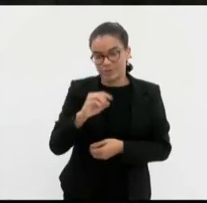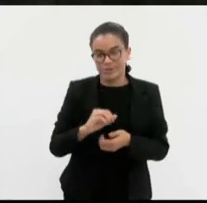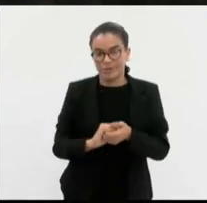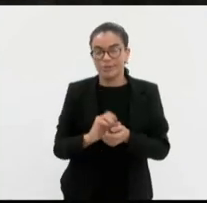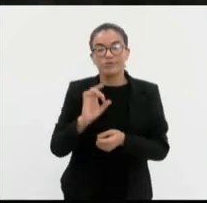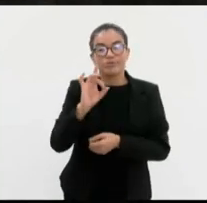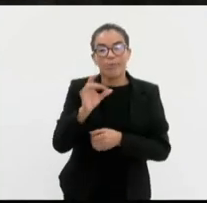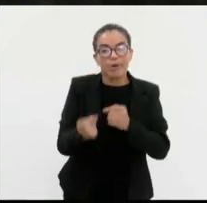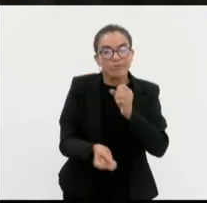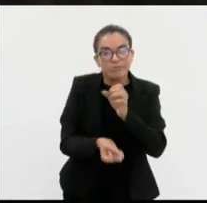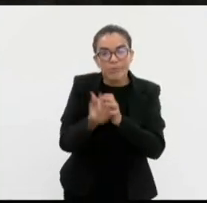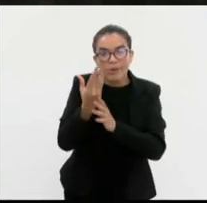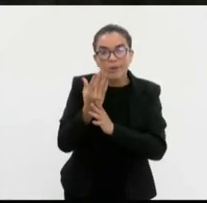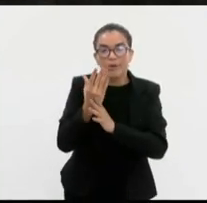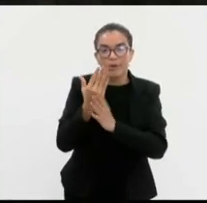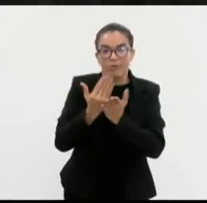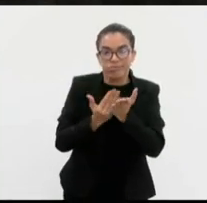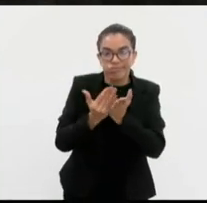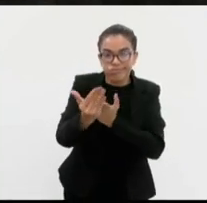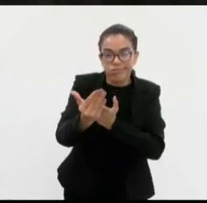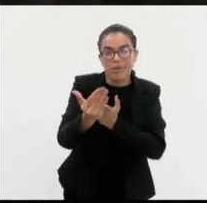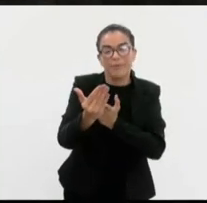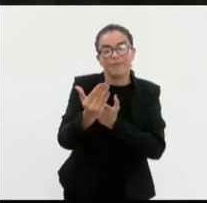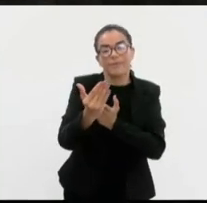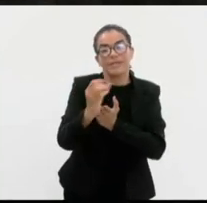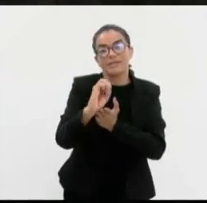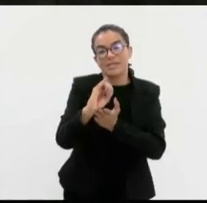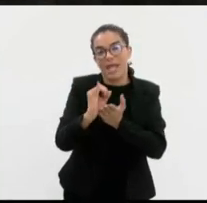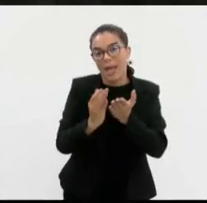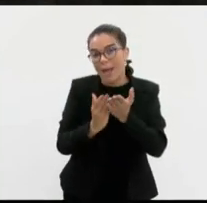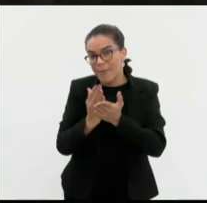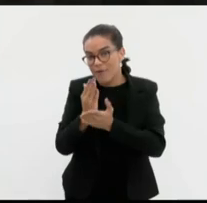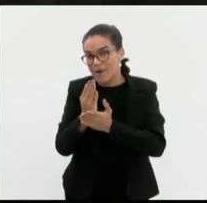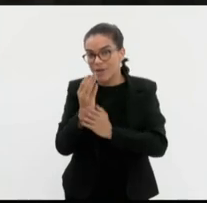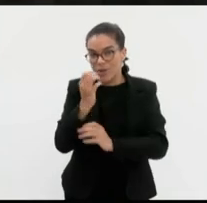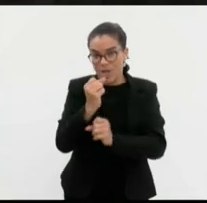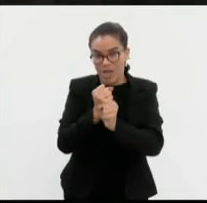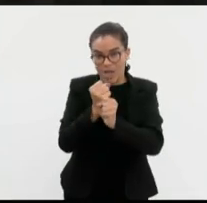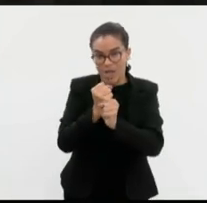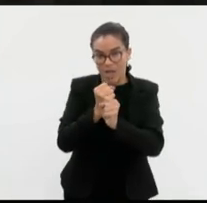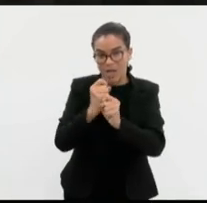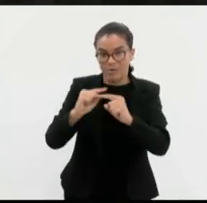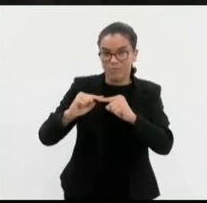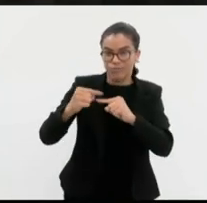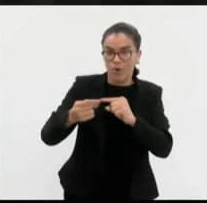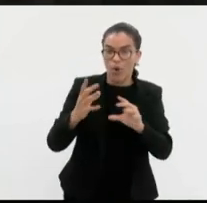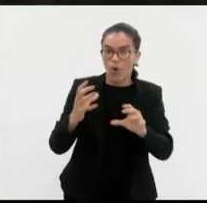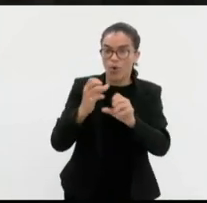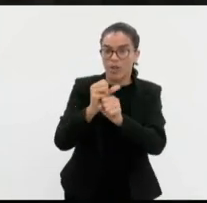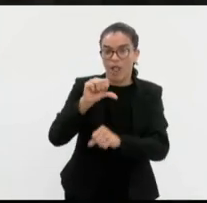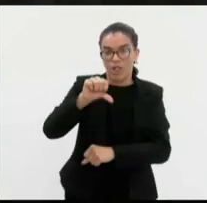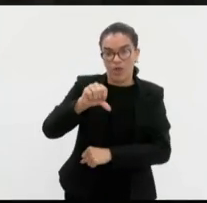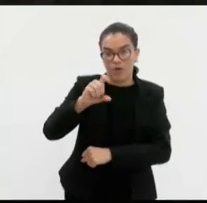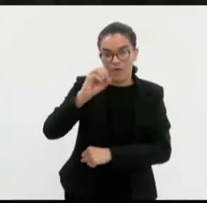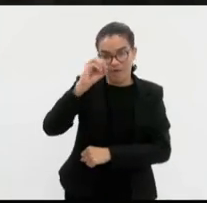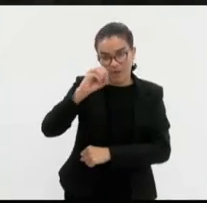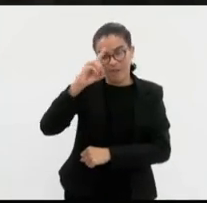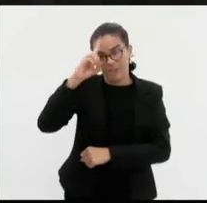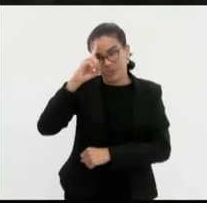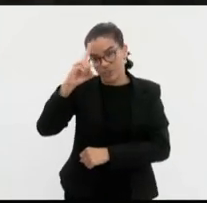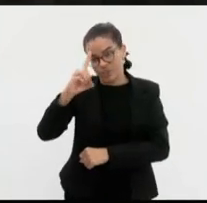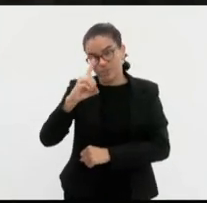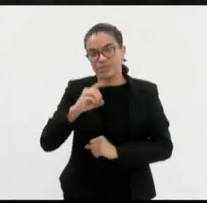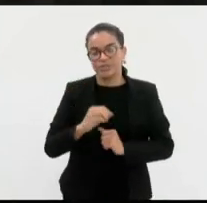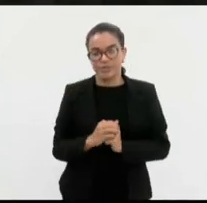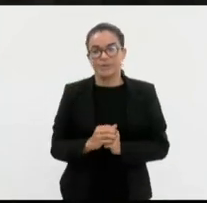pode surgir efeito se aprovado num ano para o ano seguinte né É o